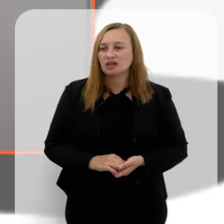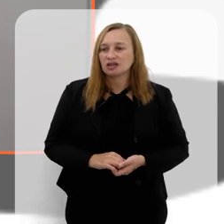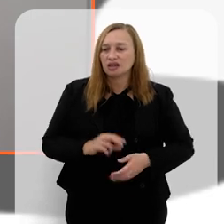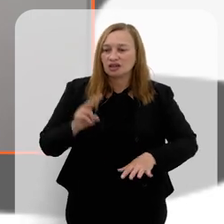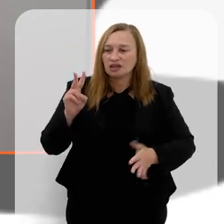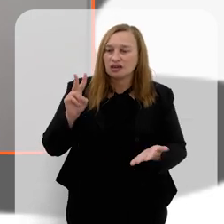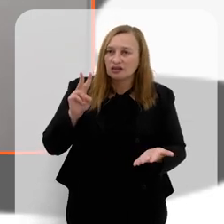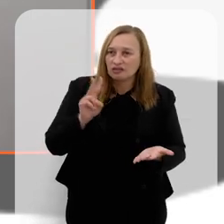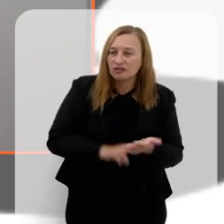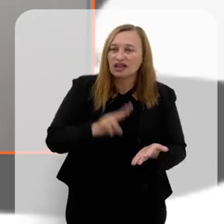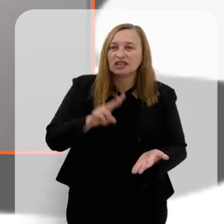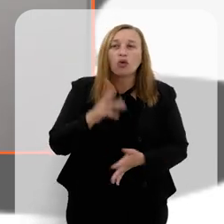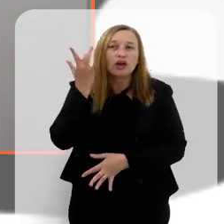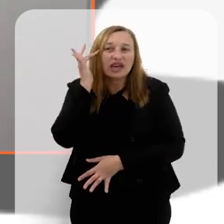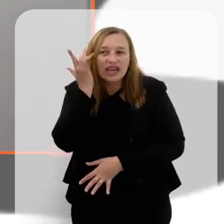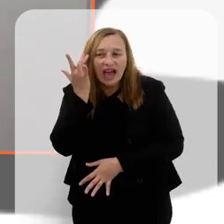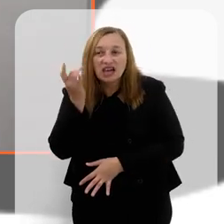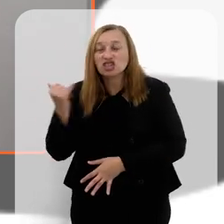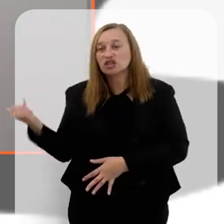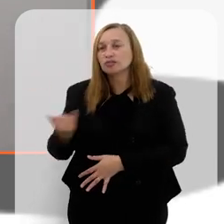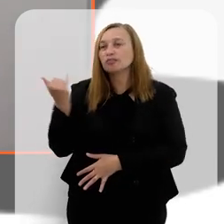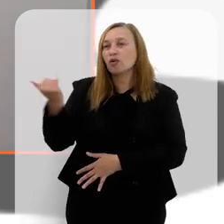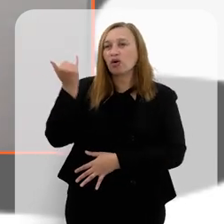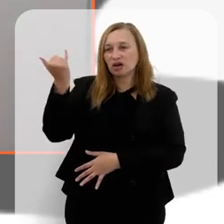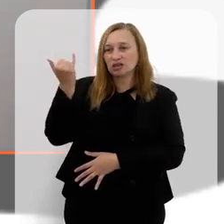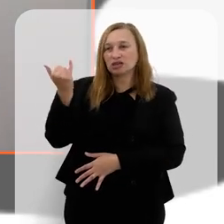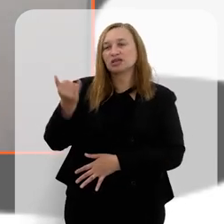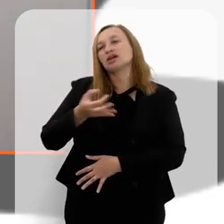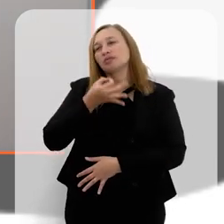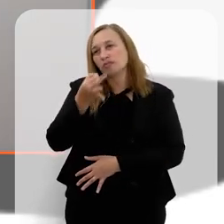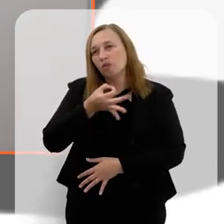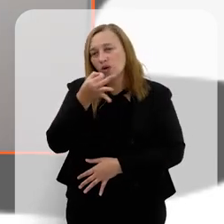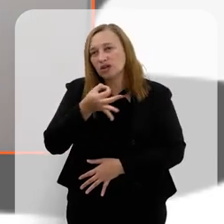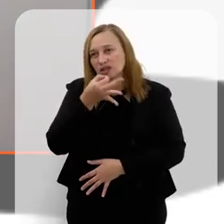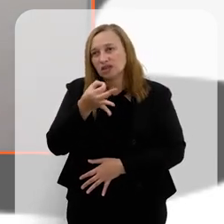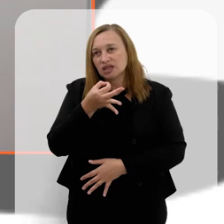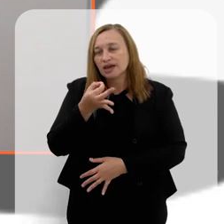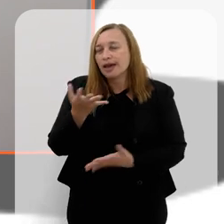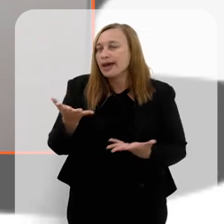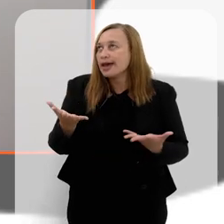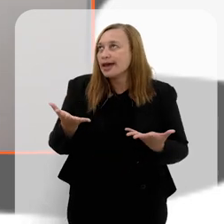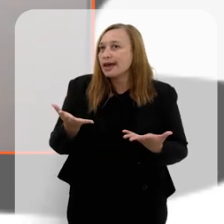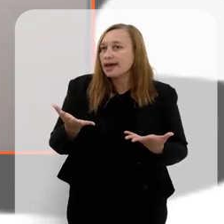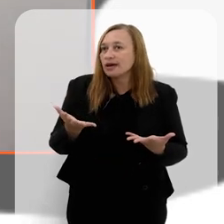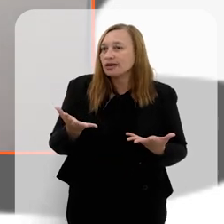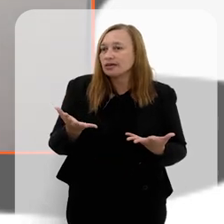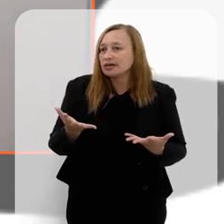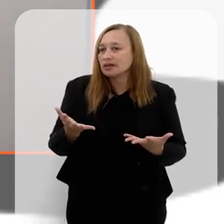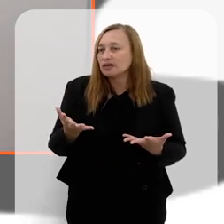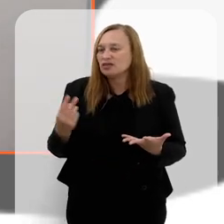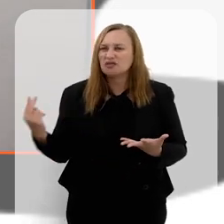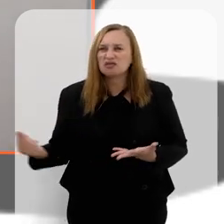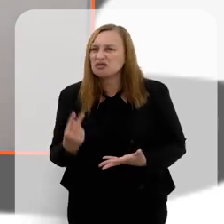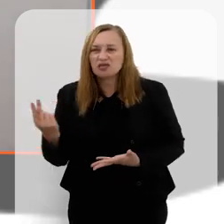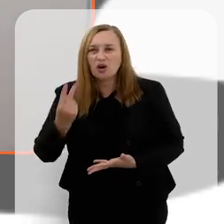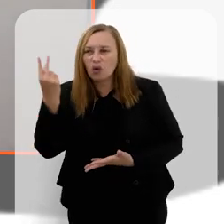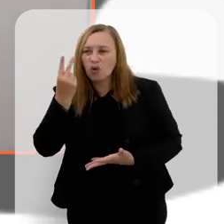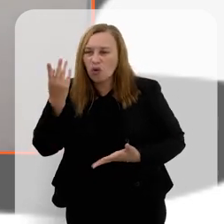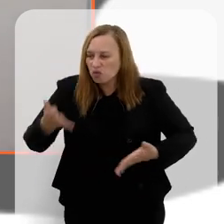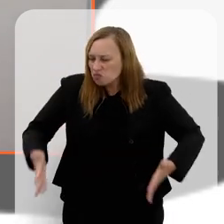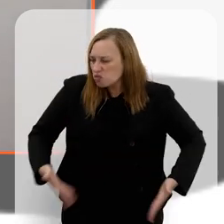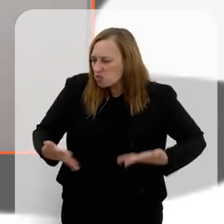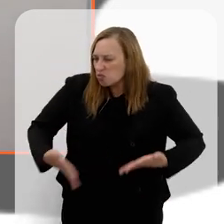ela importa. O que ela acha importa, sabe? Isso é de uma valia